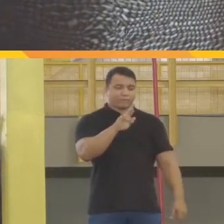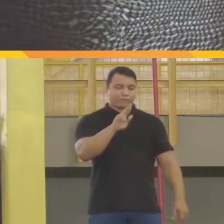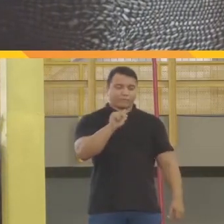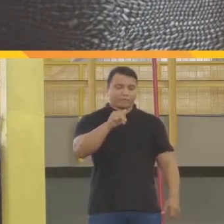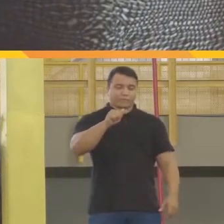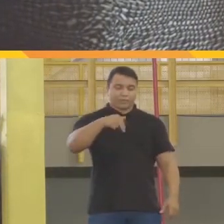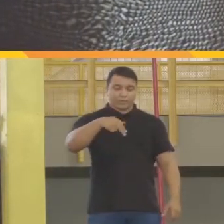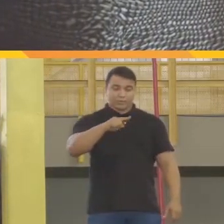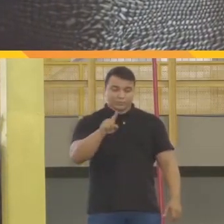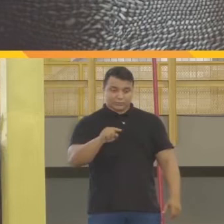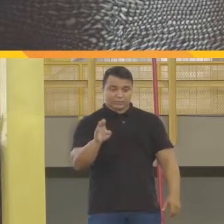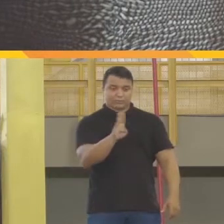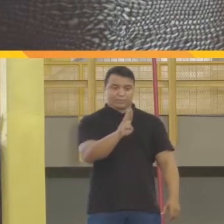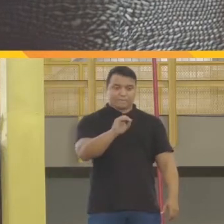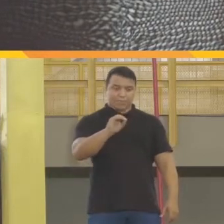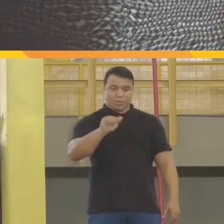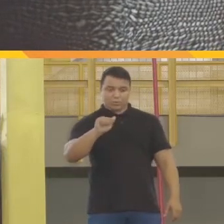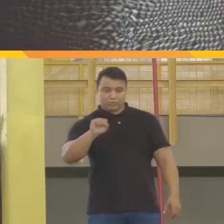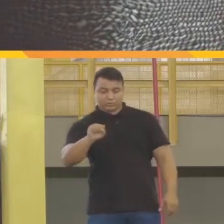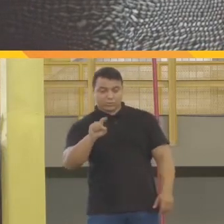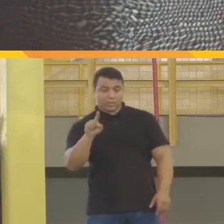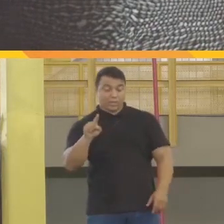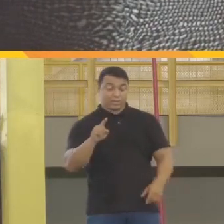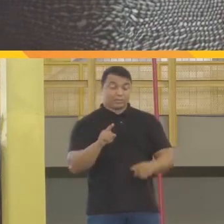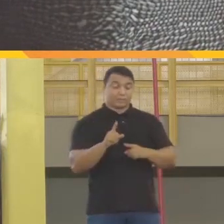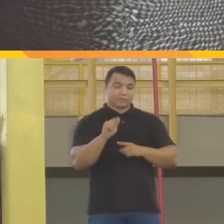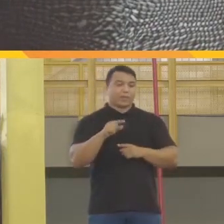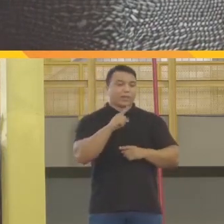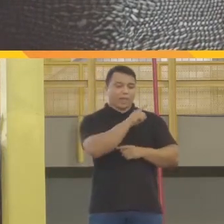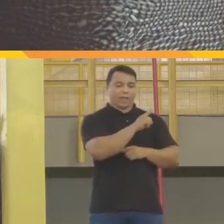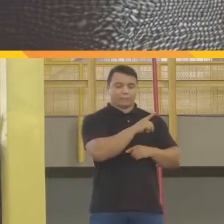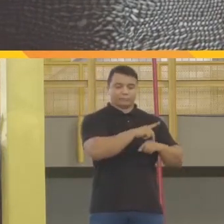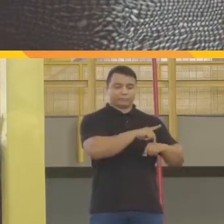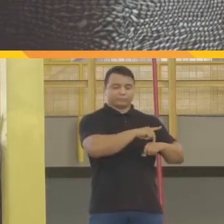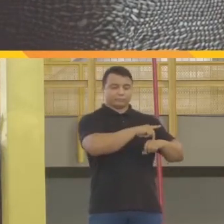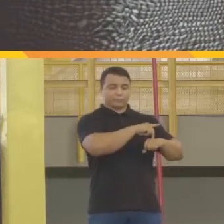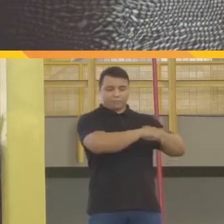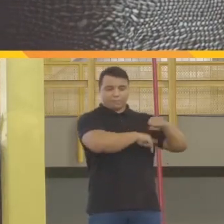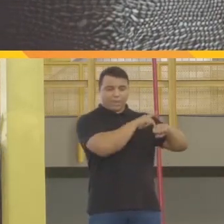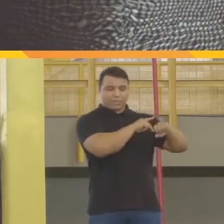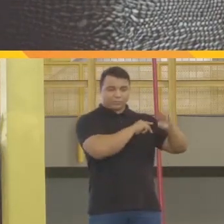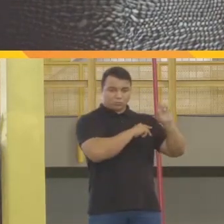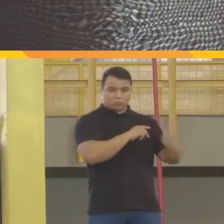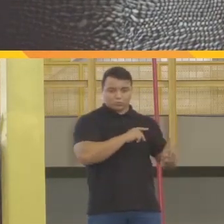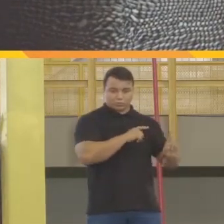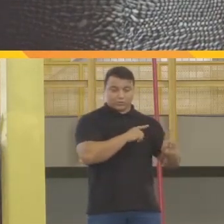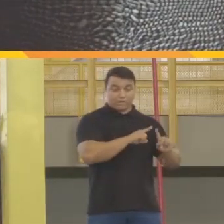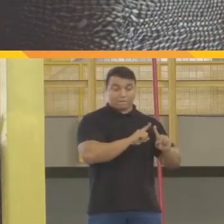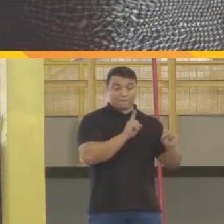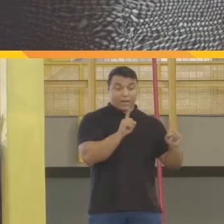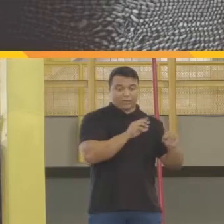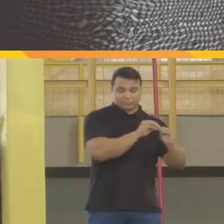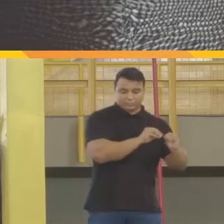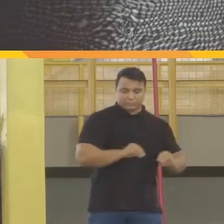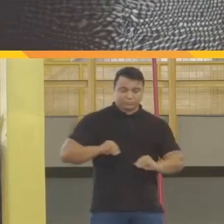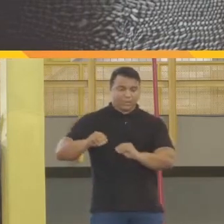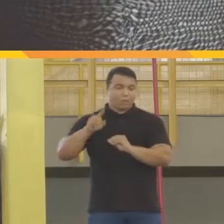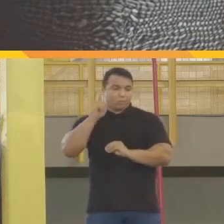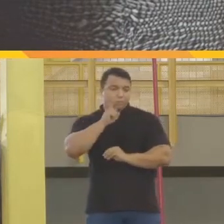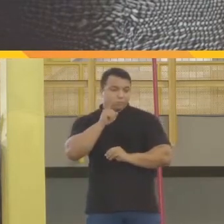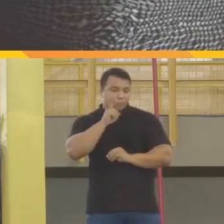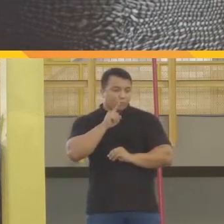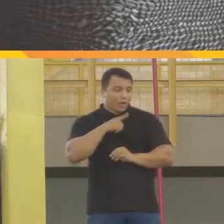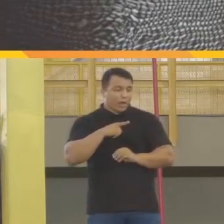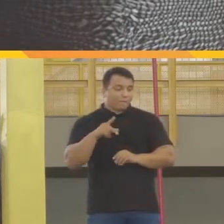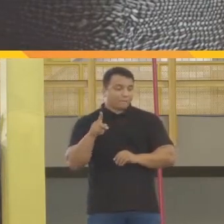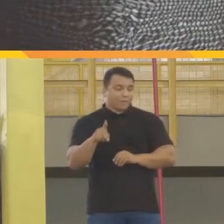ele era um antropólogo prussiano, radicado nos Estados Unidos, que acabou se transformando em